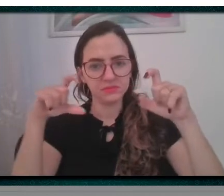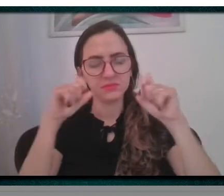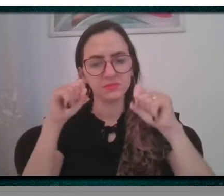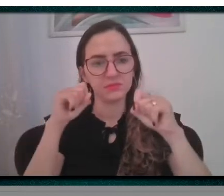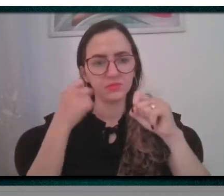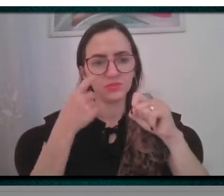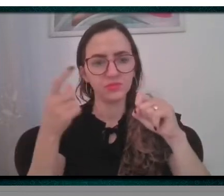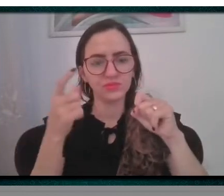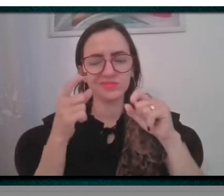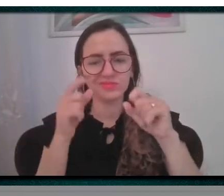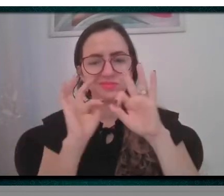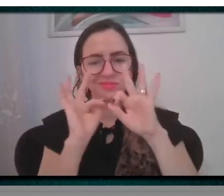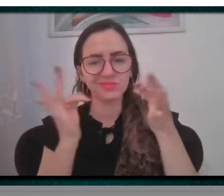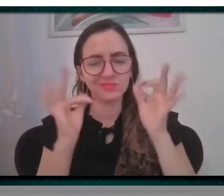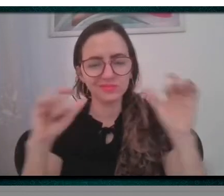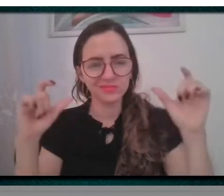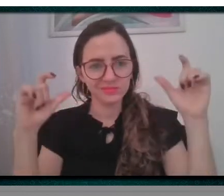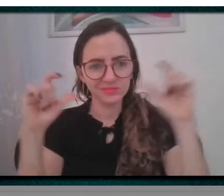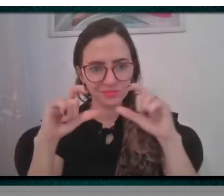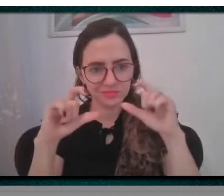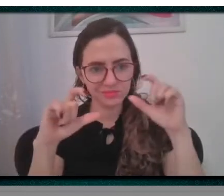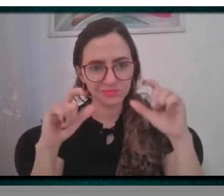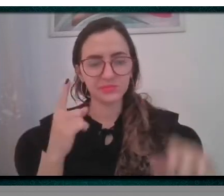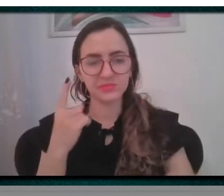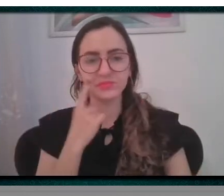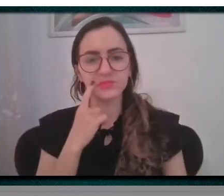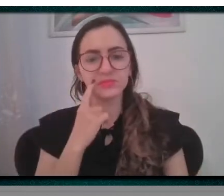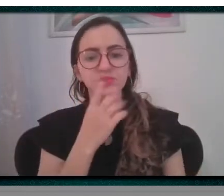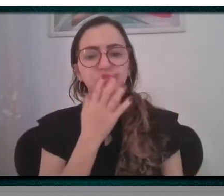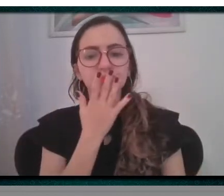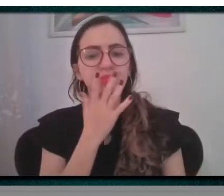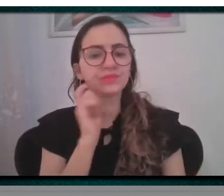e ela costuma se apresentar assim, ó.